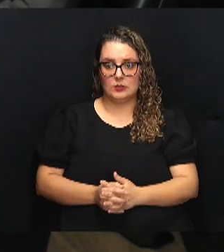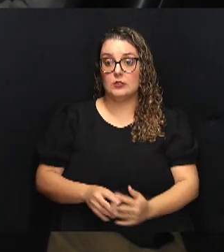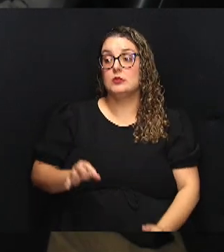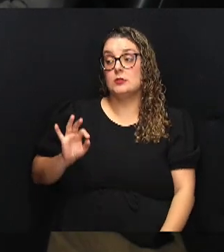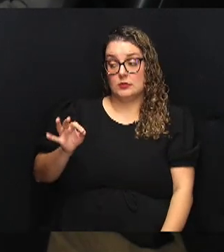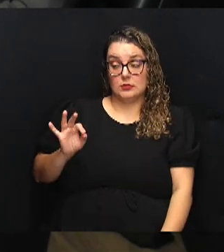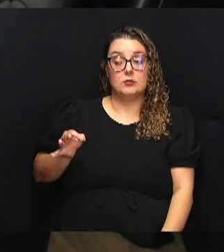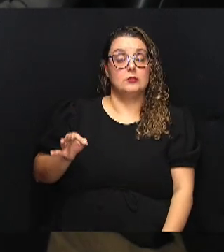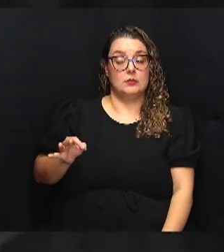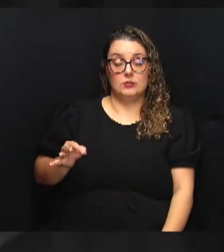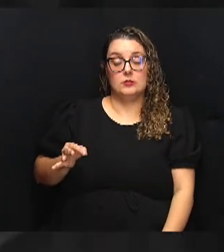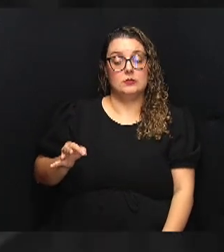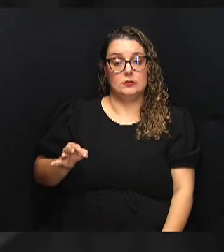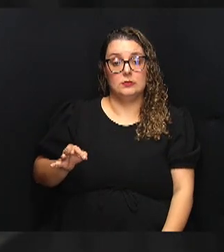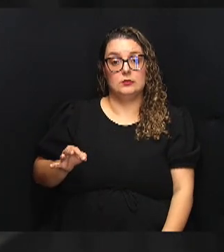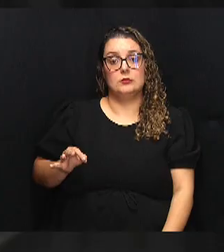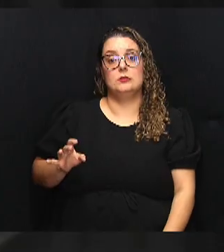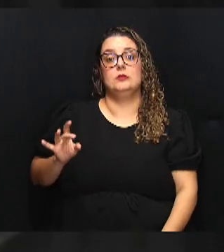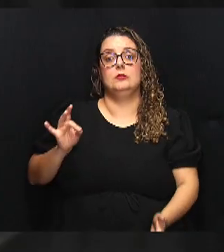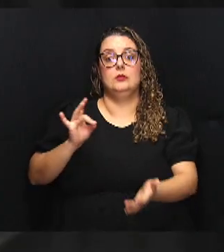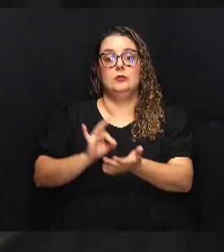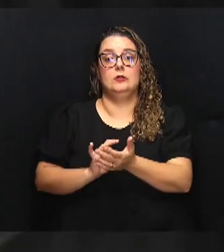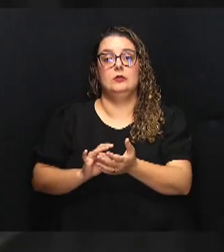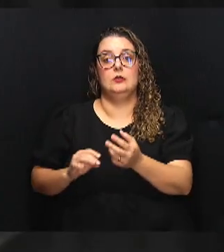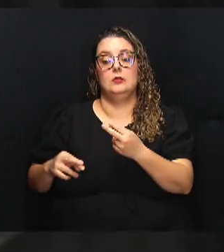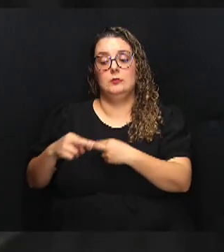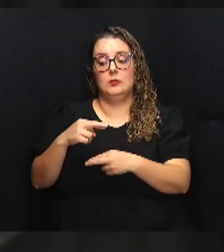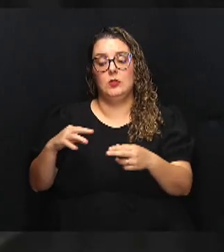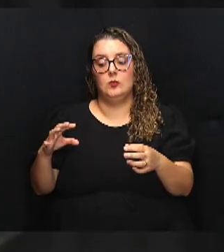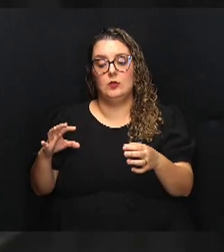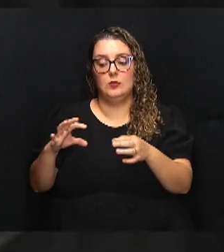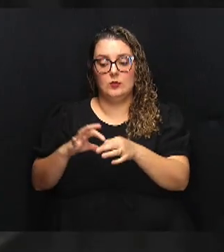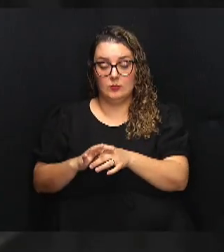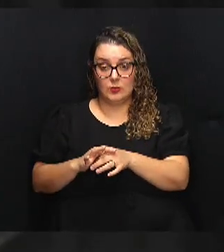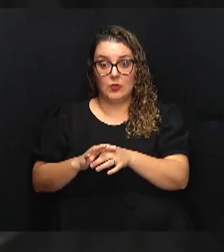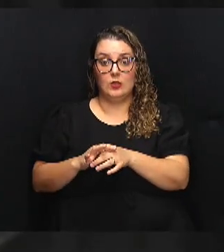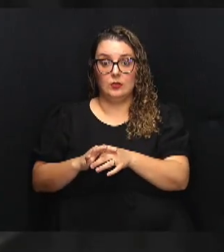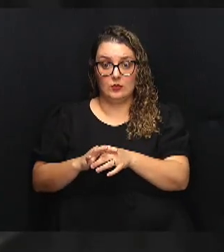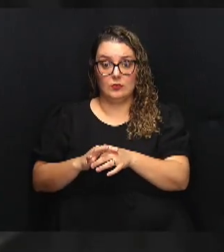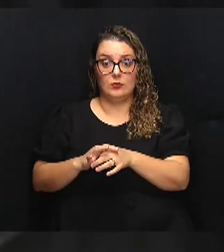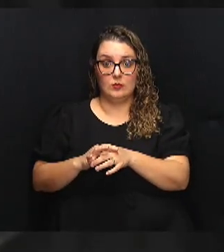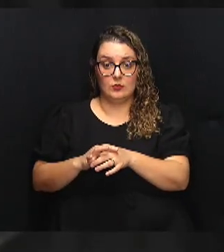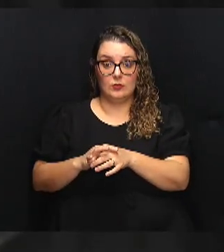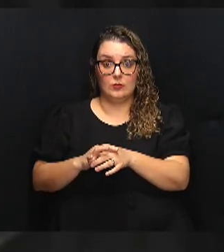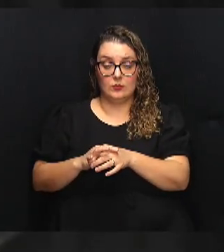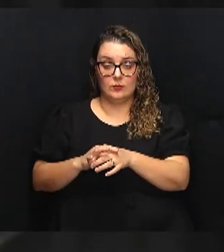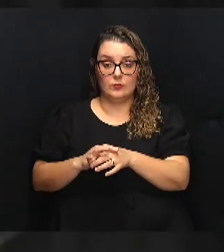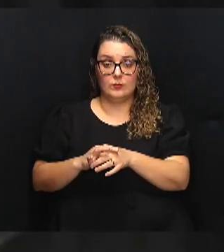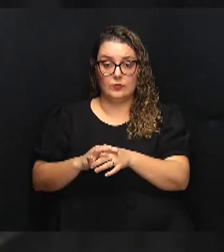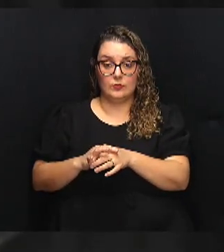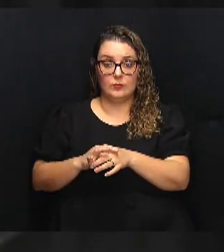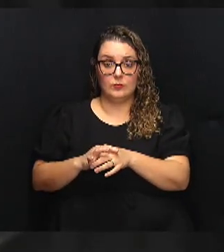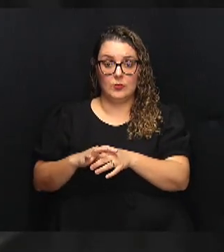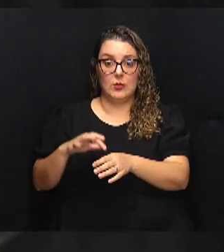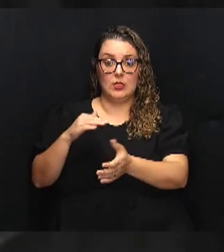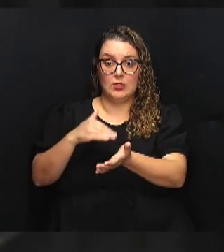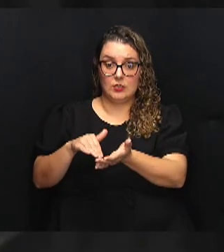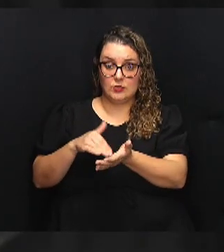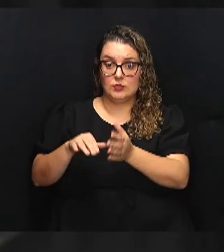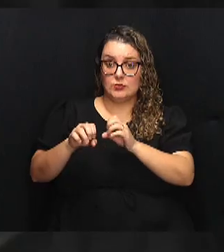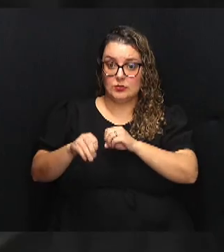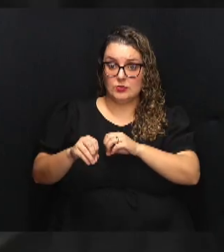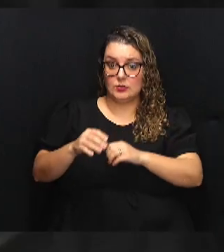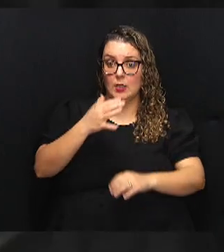ela tem que, na verdade, estar totalmente vinculada e ligada à Secretaria de